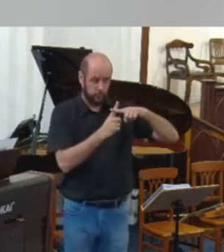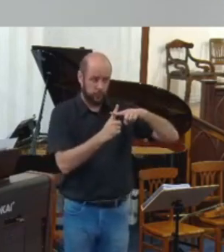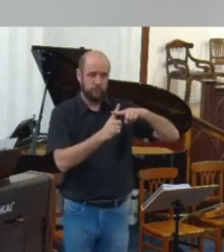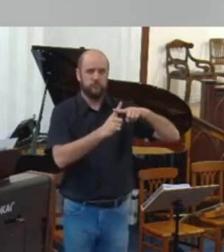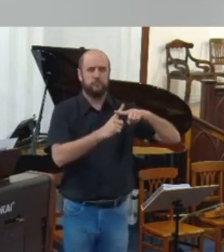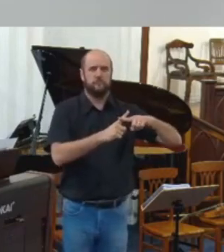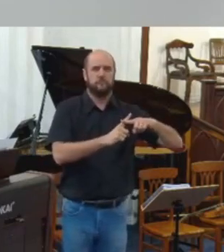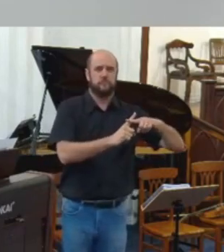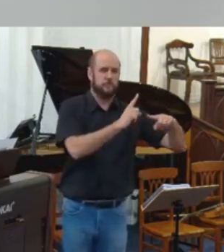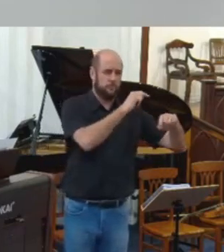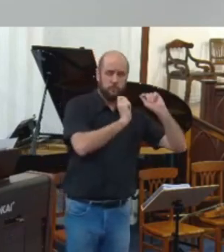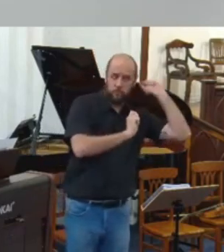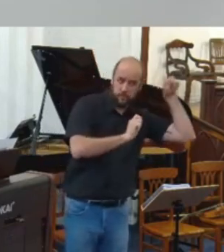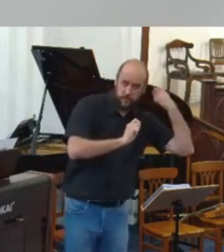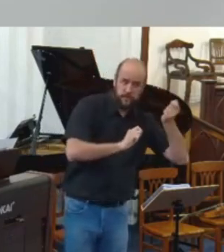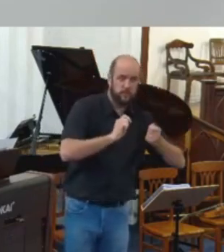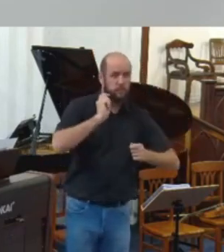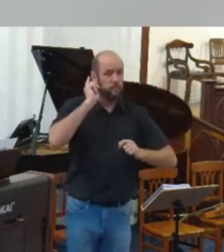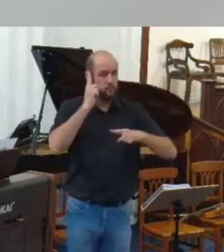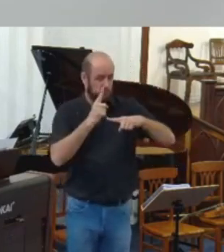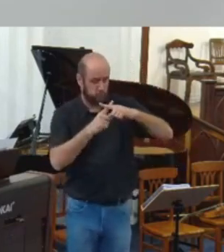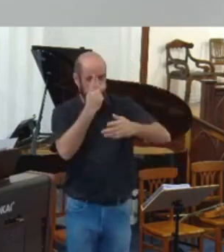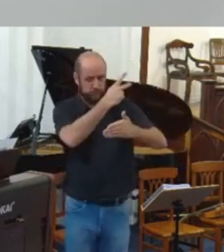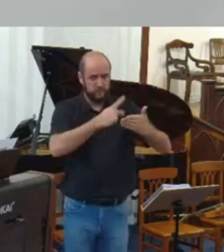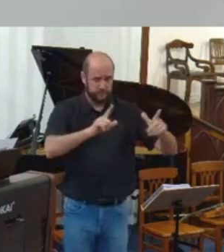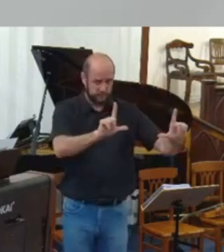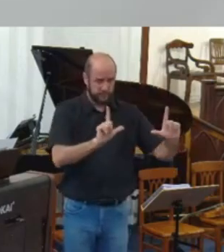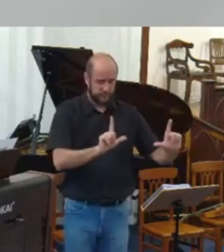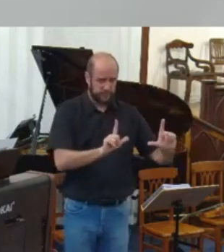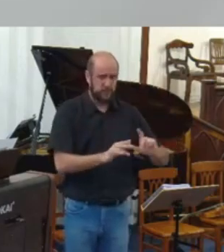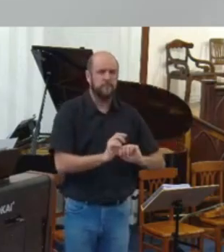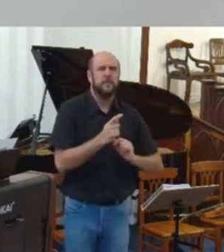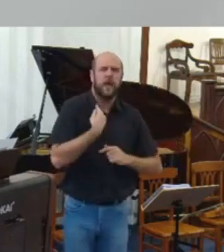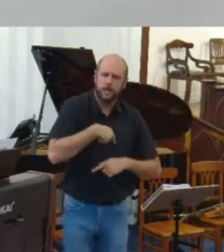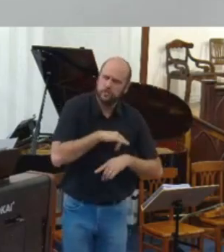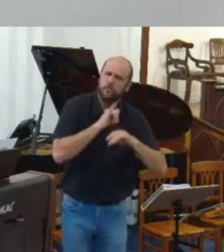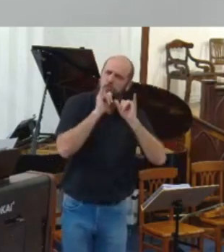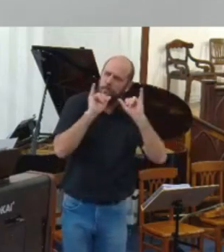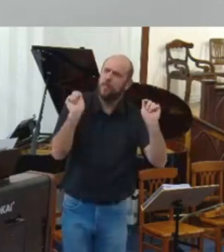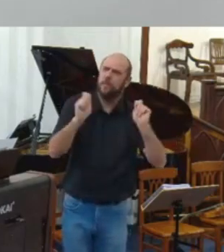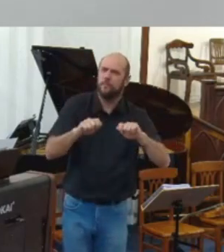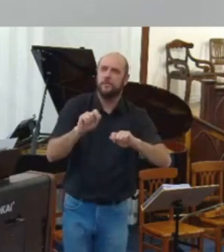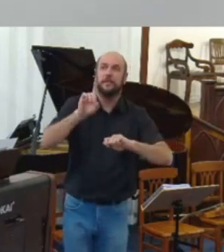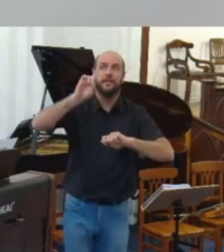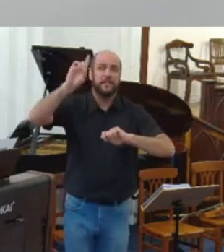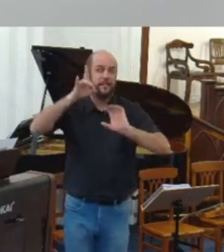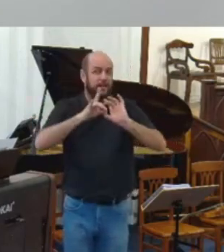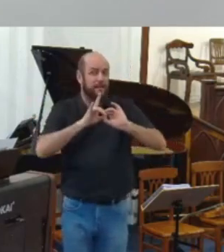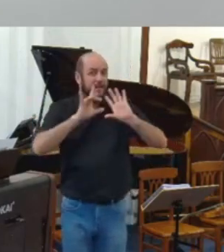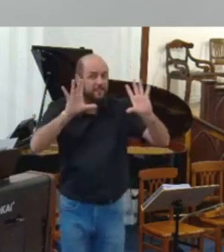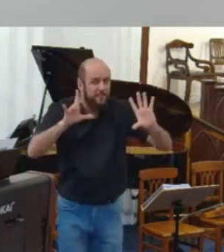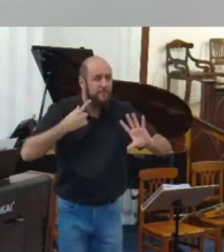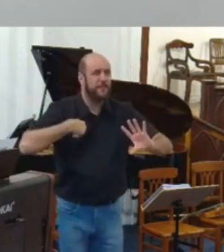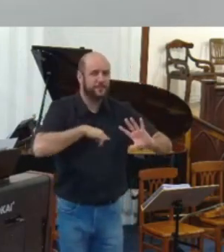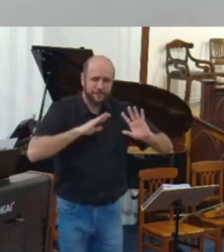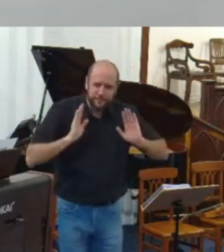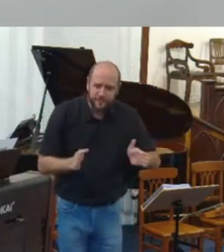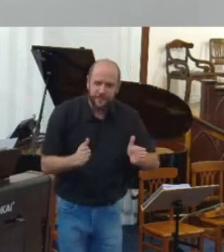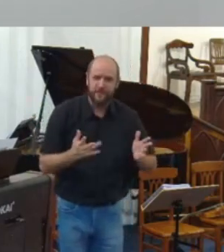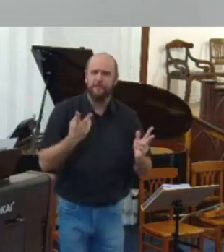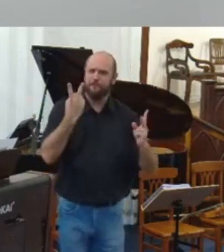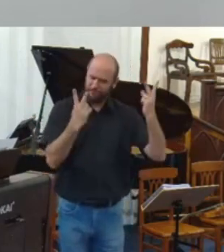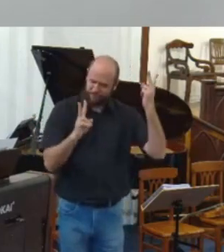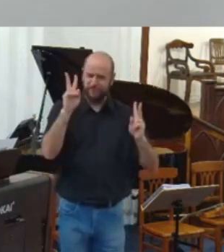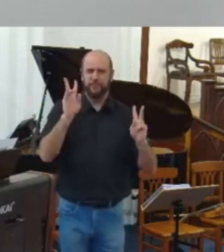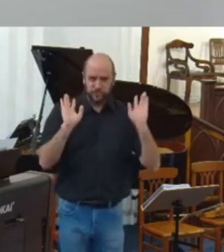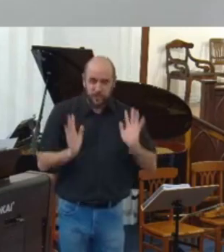na folha, nós podemos também dizer a eles: Ele nos libertou. Nós estamos celebrando uma vitória aqui.